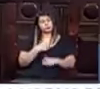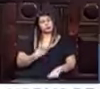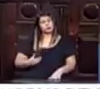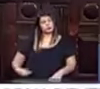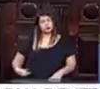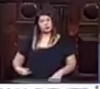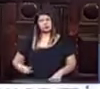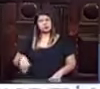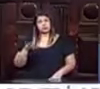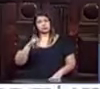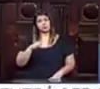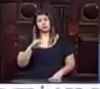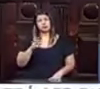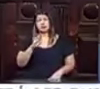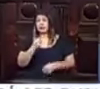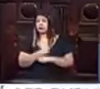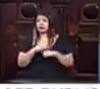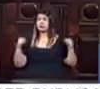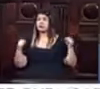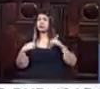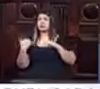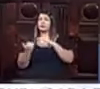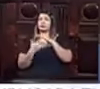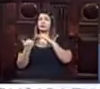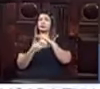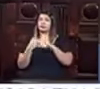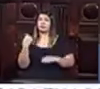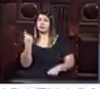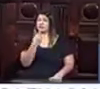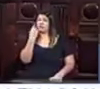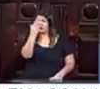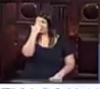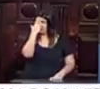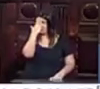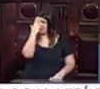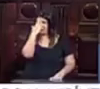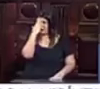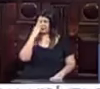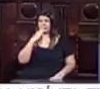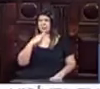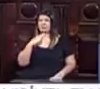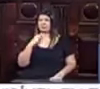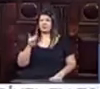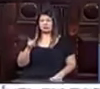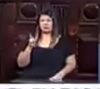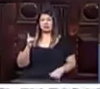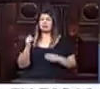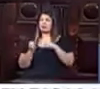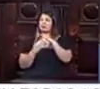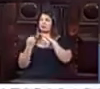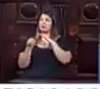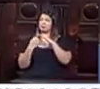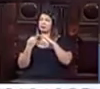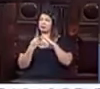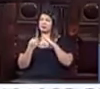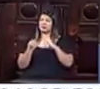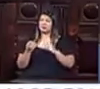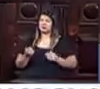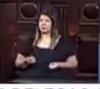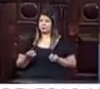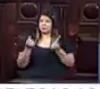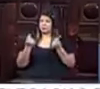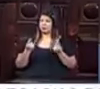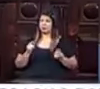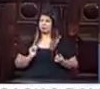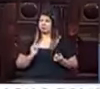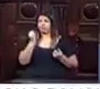uma empresa, mas é uma grande empresa. Uma empresa que, evidentemente, não está longe de lucratividade. Não